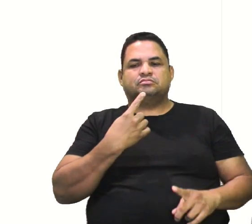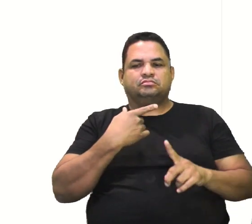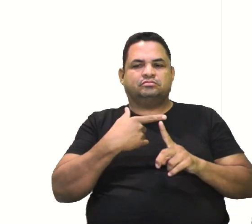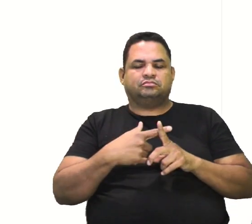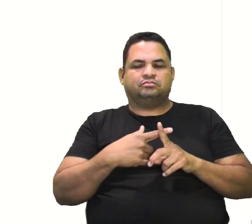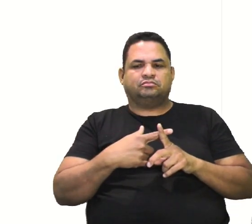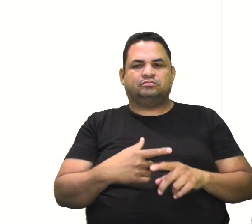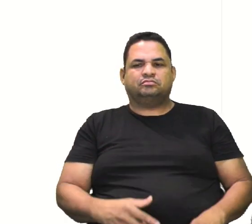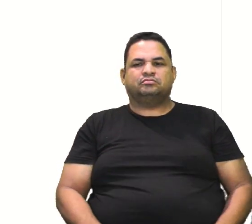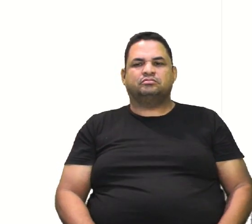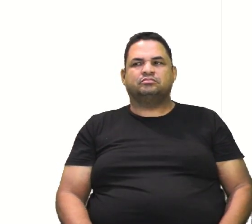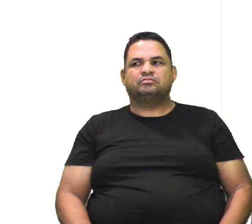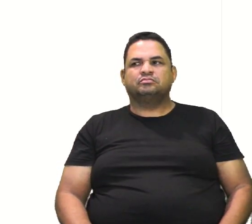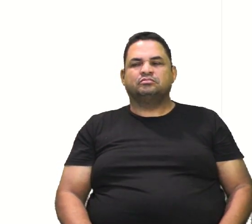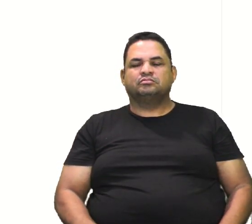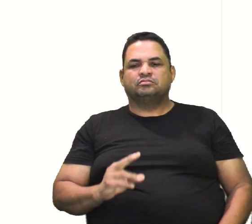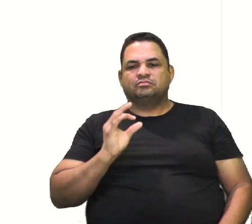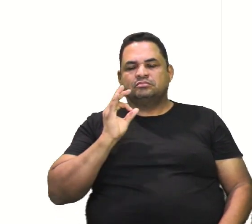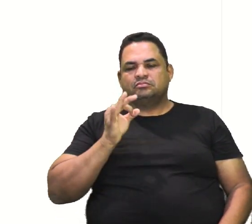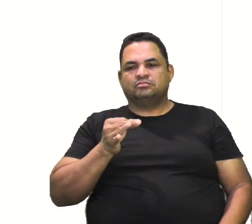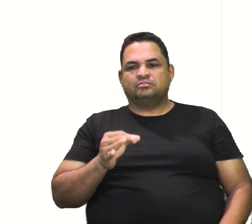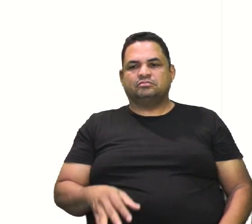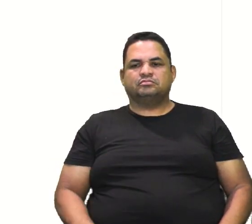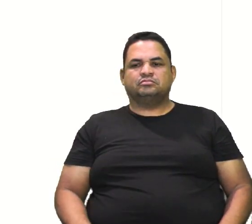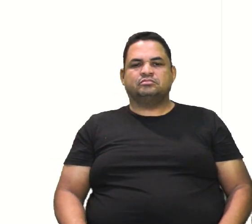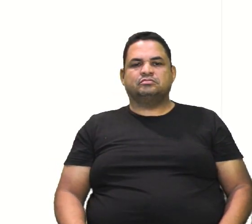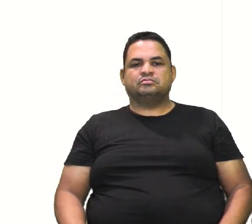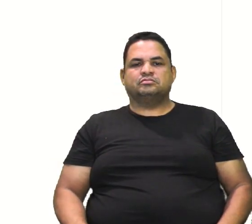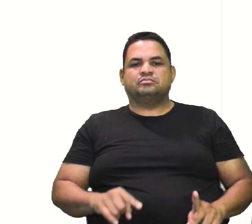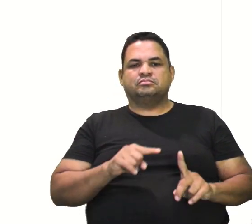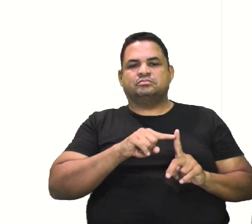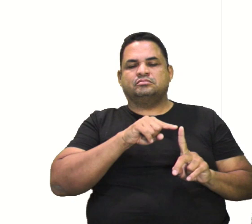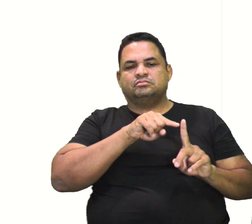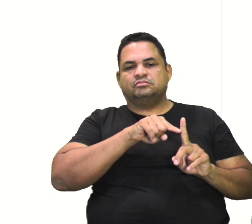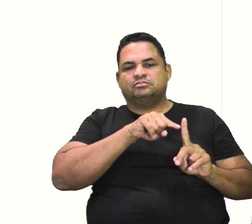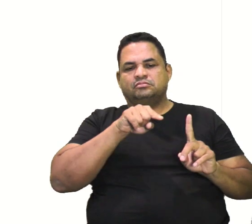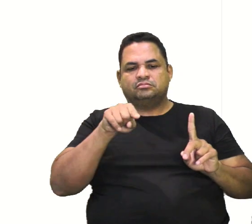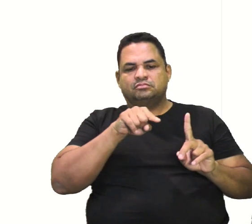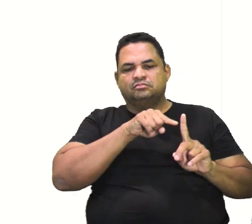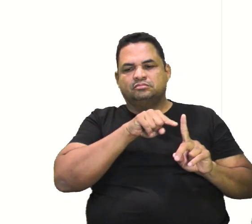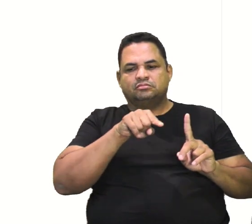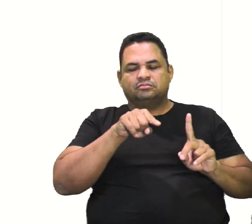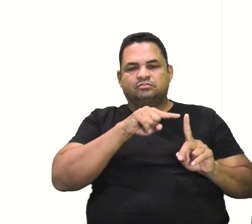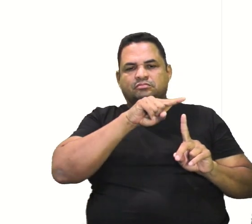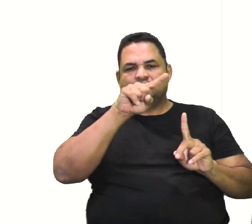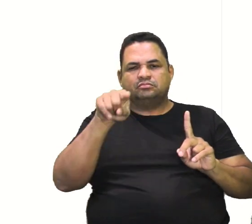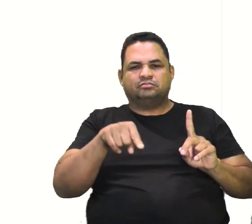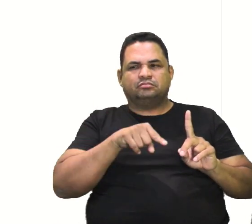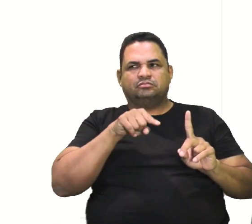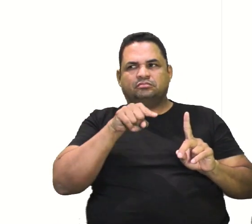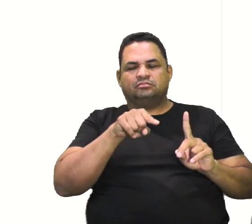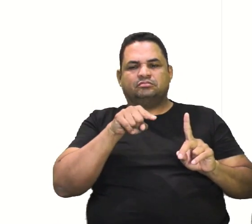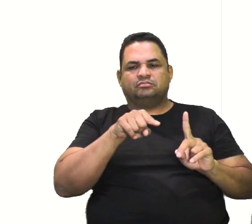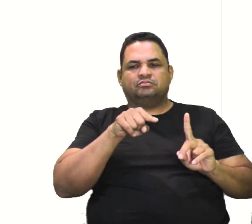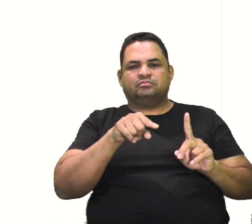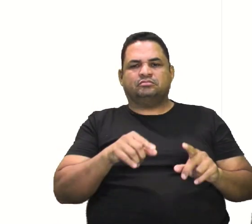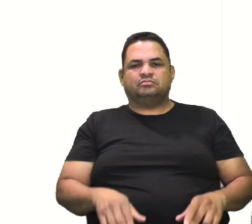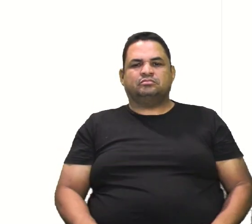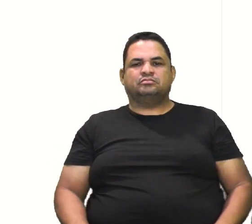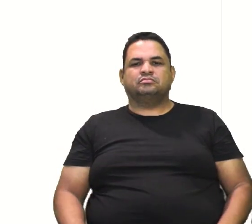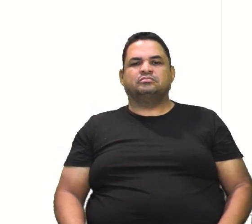1 positivo. Certo? Quem é o meu raio? O raio, aí é que está o